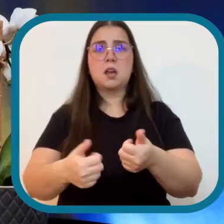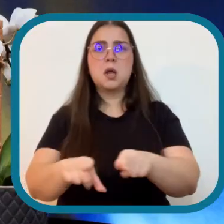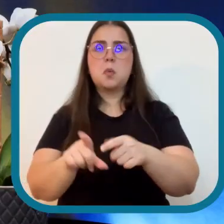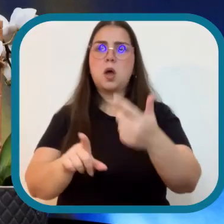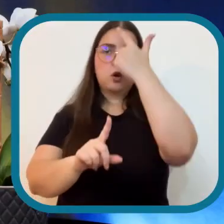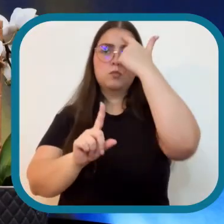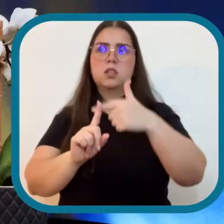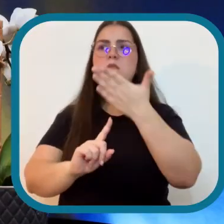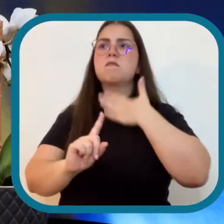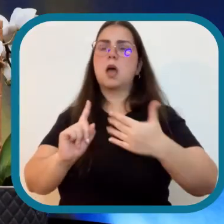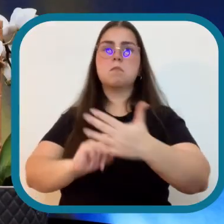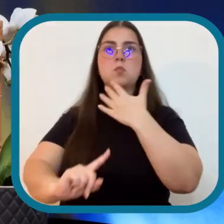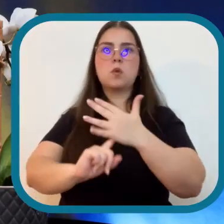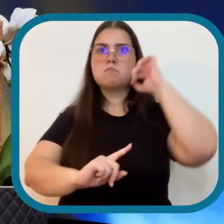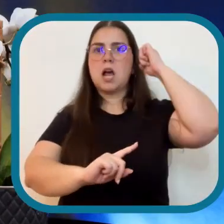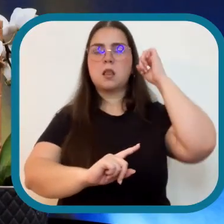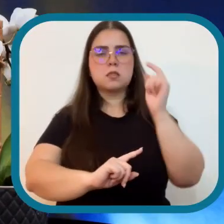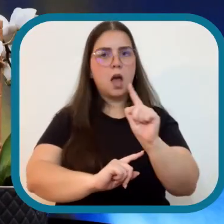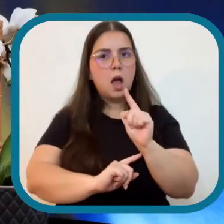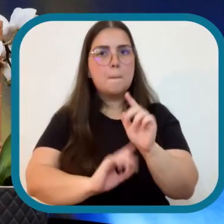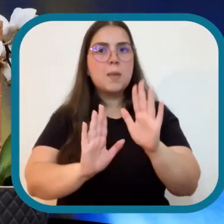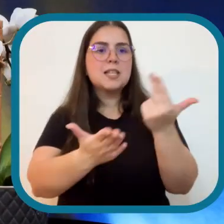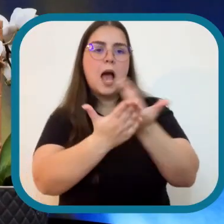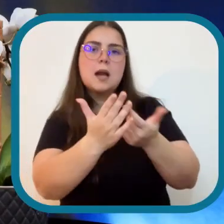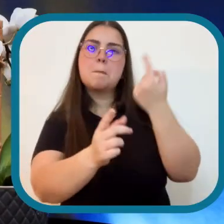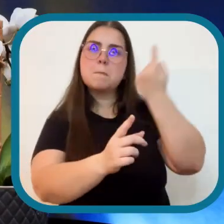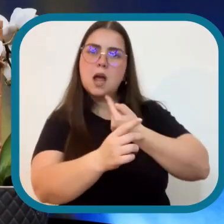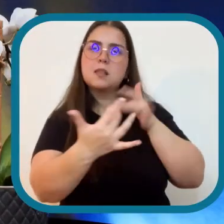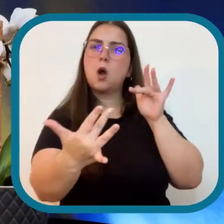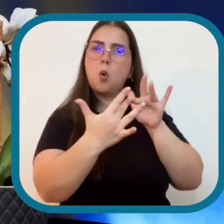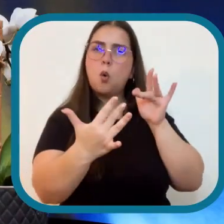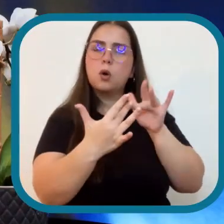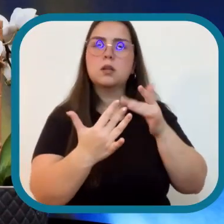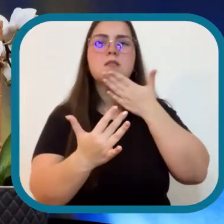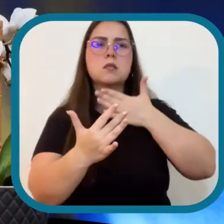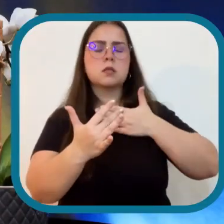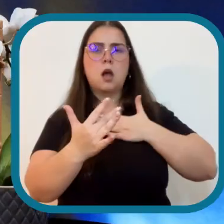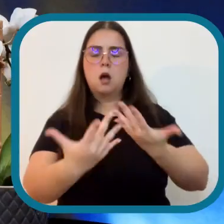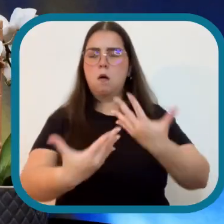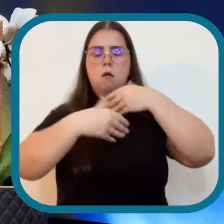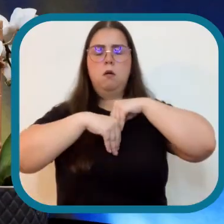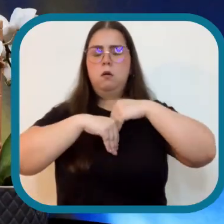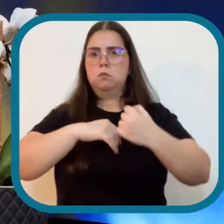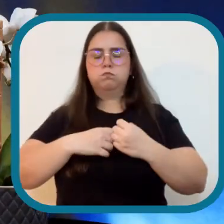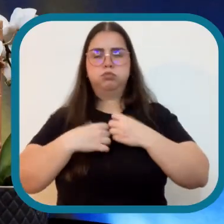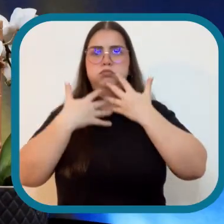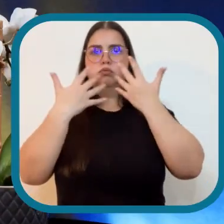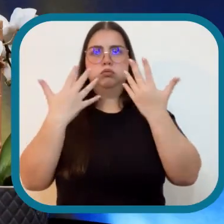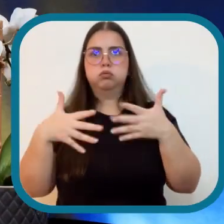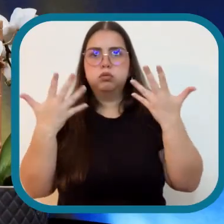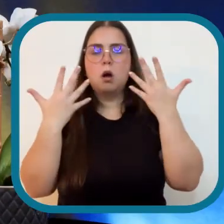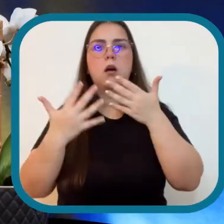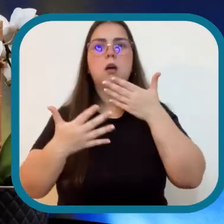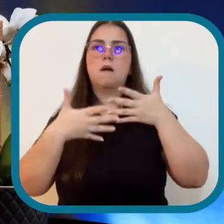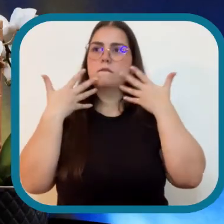afetar-nos. Enquanto uma arte deve de facto um contacto, algo que nos afeta, algo que nos transcende, algo que parte para um outro